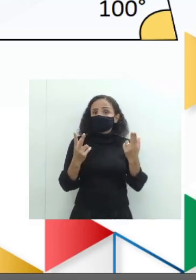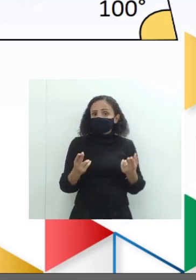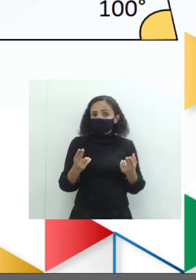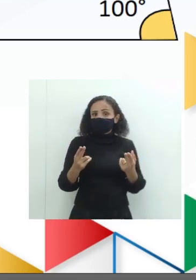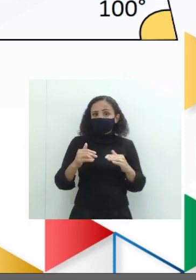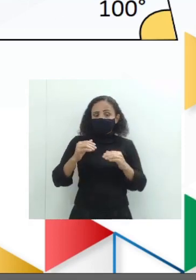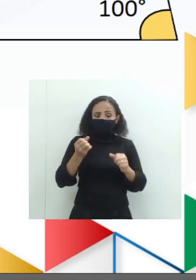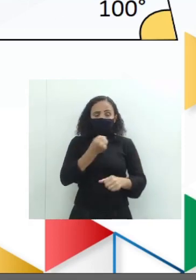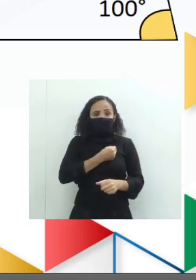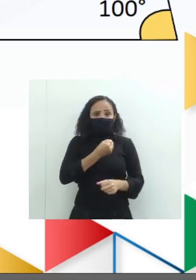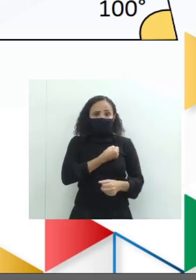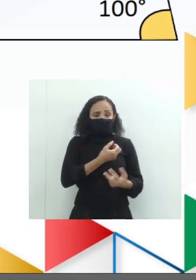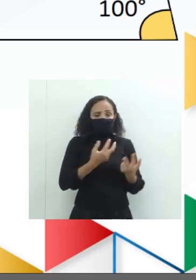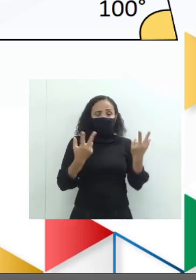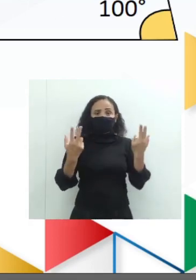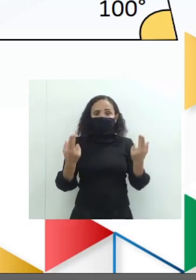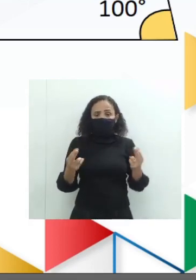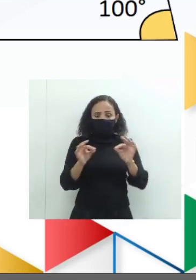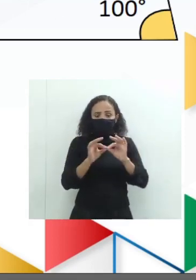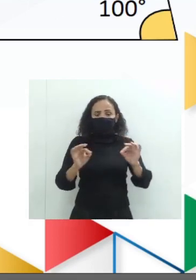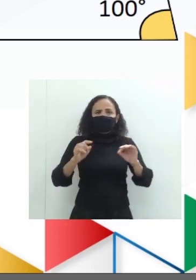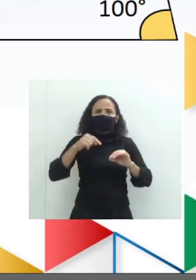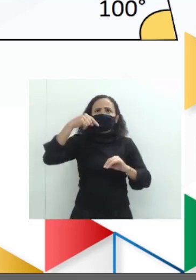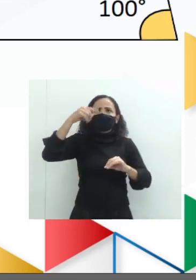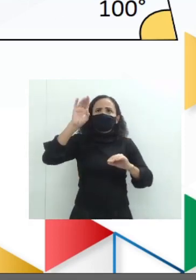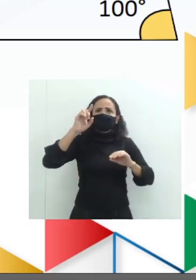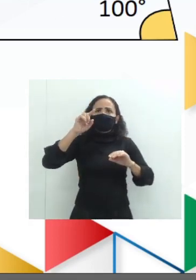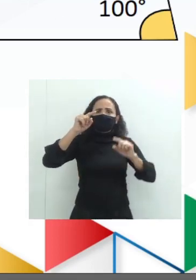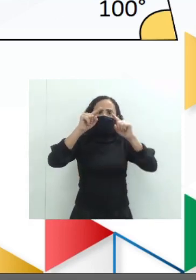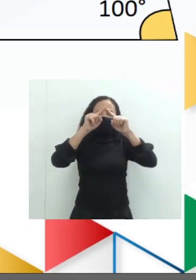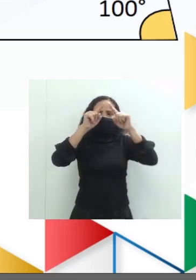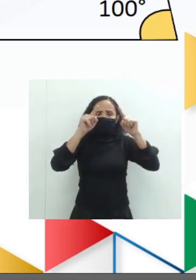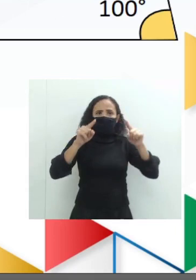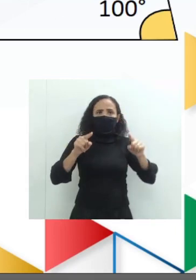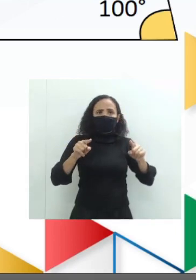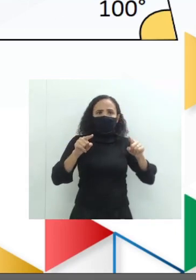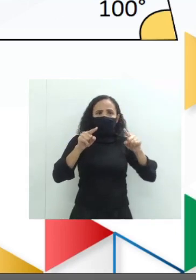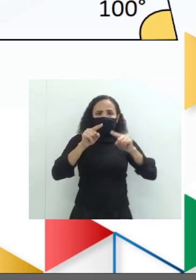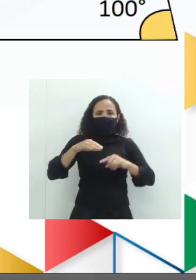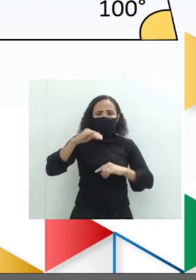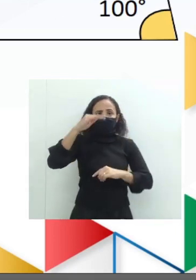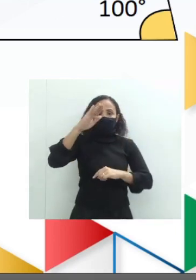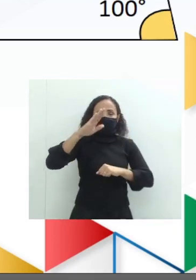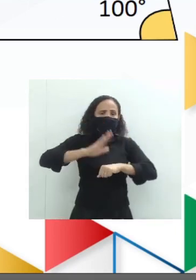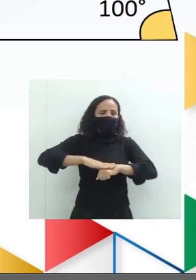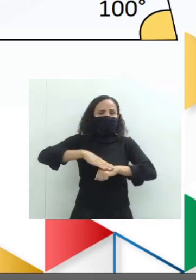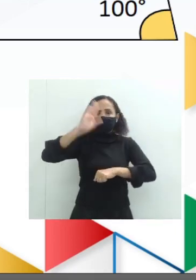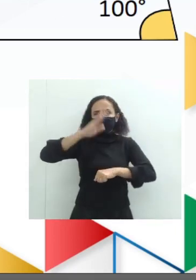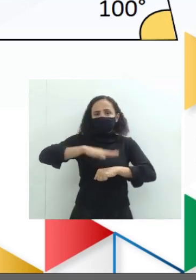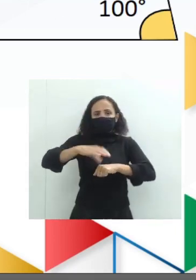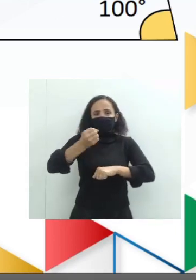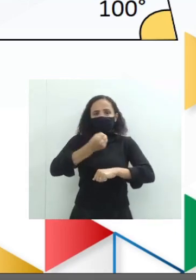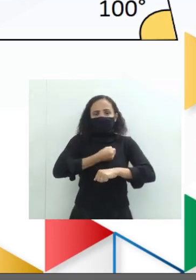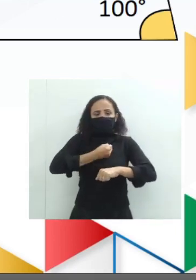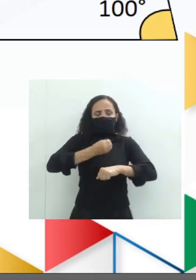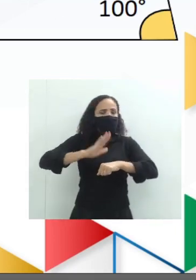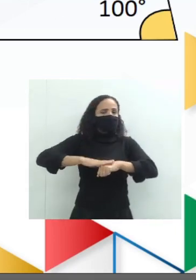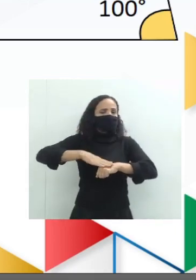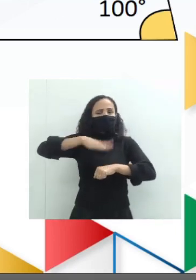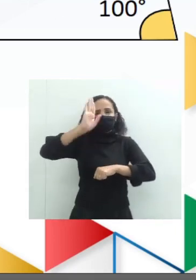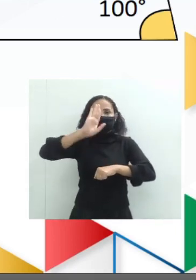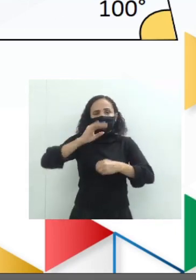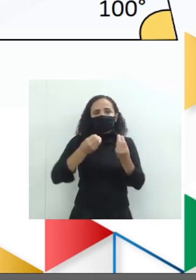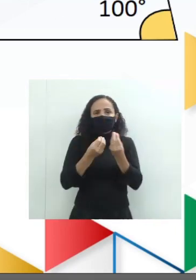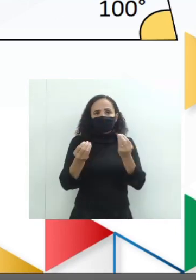bases são iguais, os lados dessas semi-retas também são iguais. Então, eu